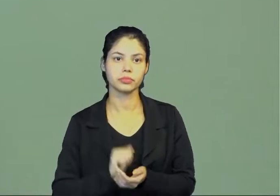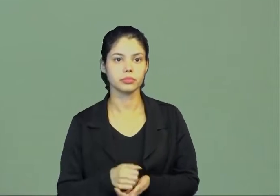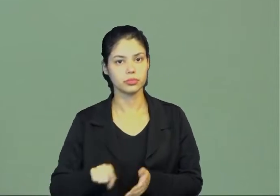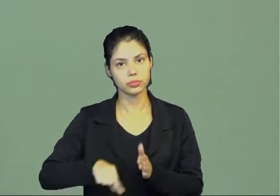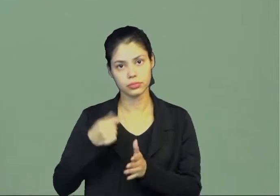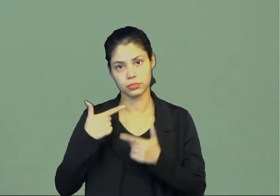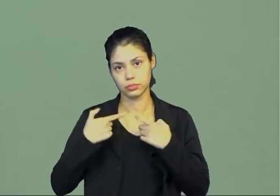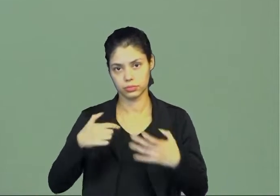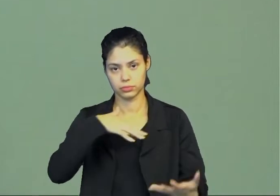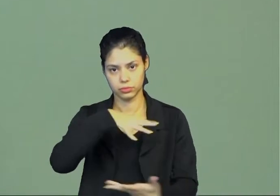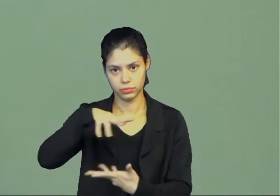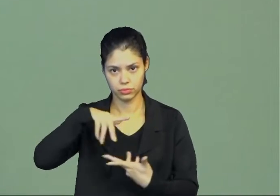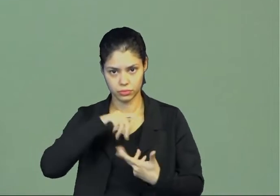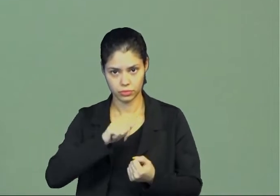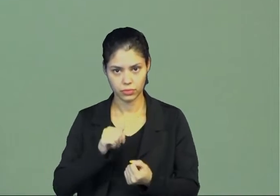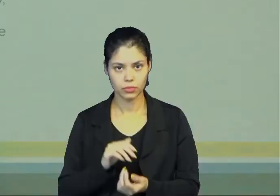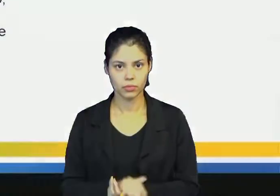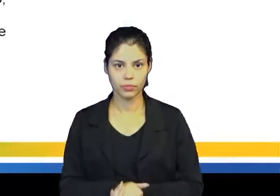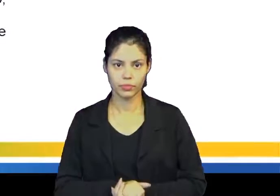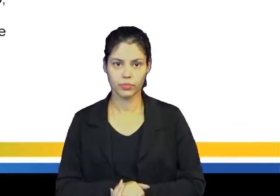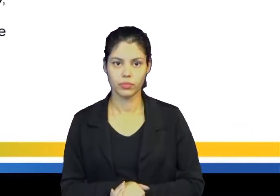Guerra Mundial. Vamos lá?